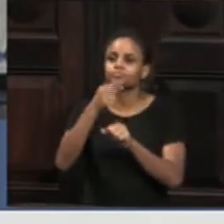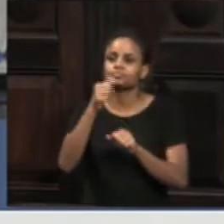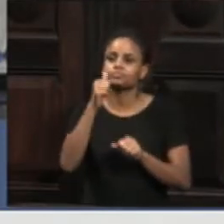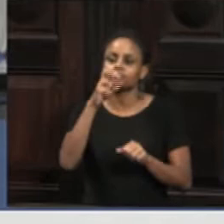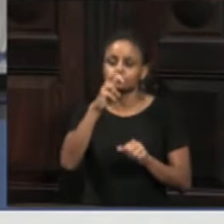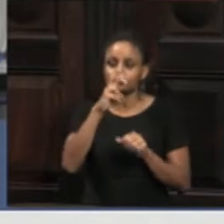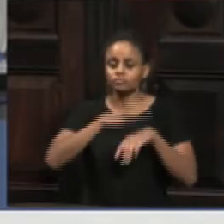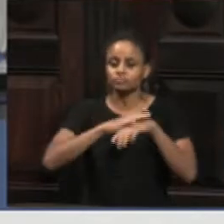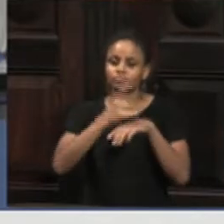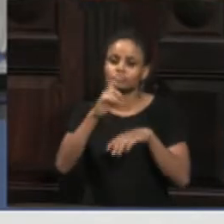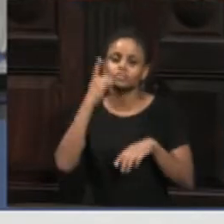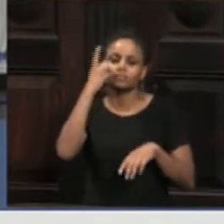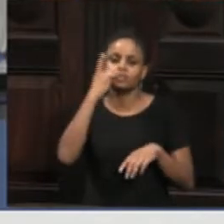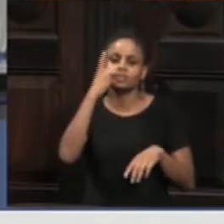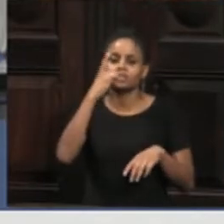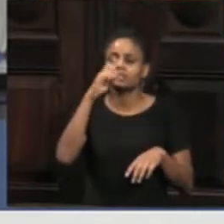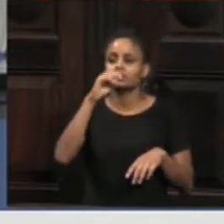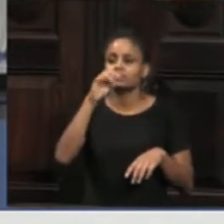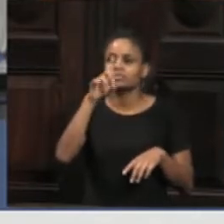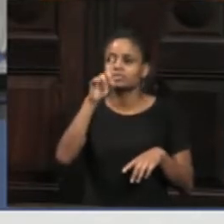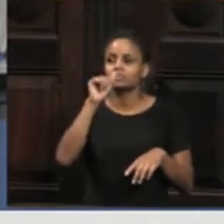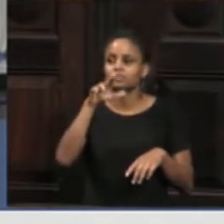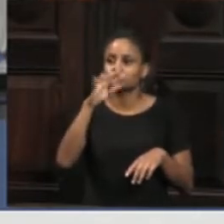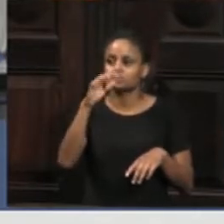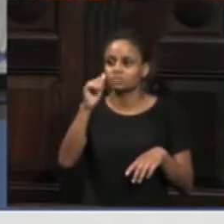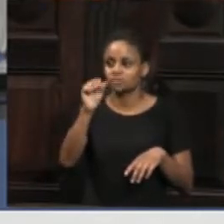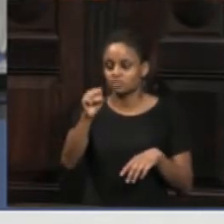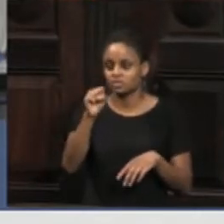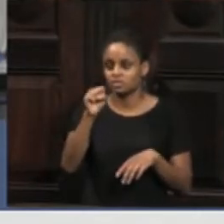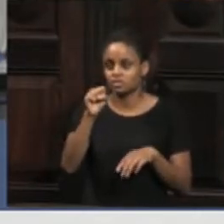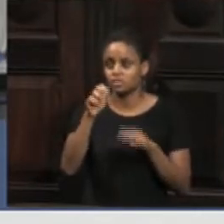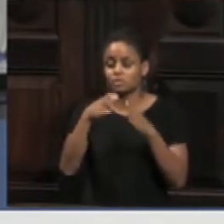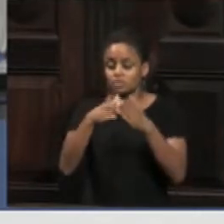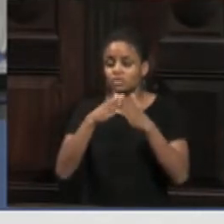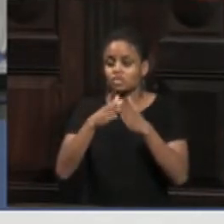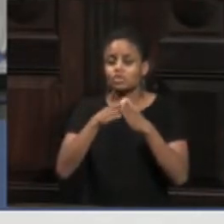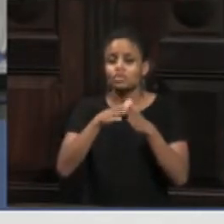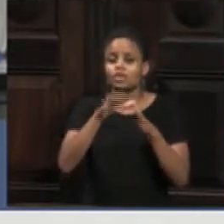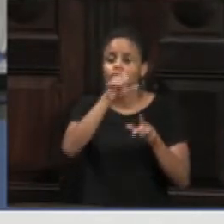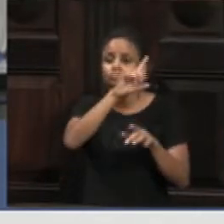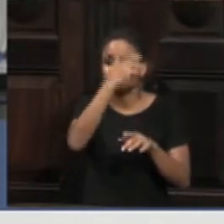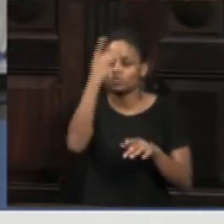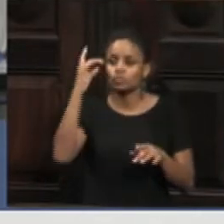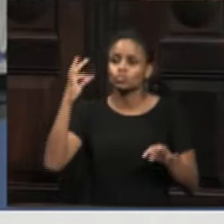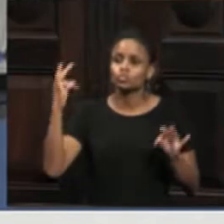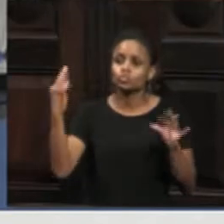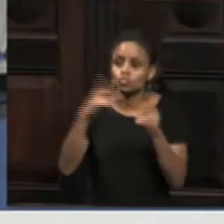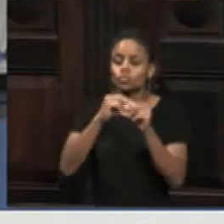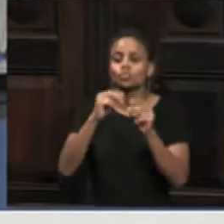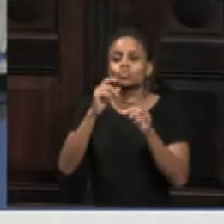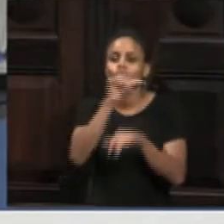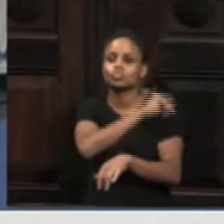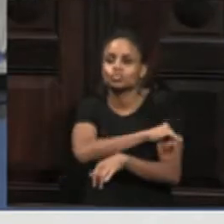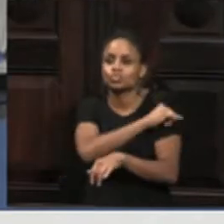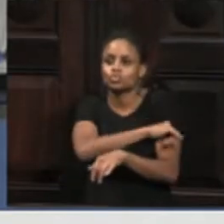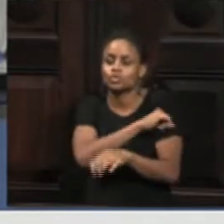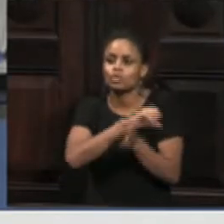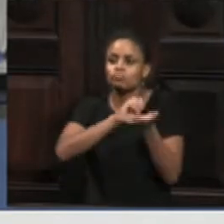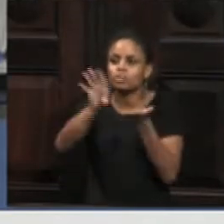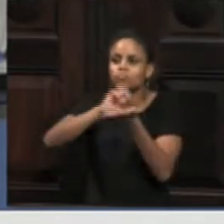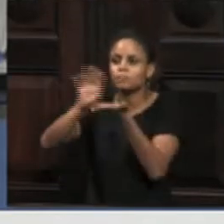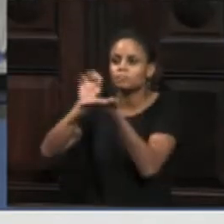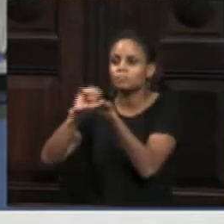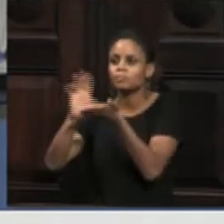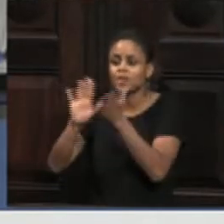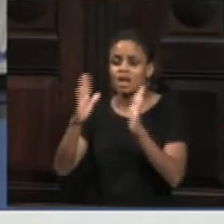Iranildo Campos, que solicita ao excelentíssimo senhor governador do Estado do Rio de Janeiro o envio de mensagem dispondo sobre a regularização fundiária dos imóveis localizados